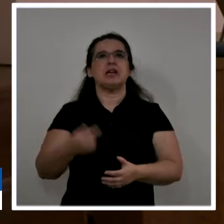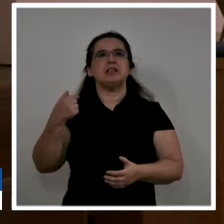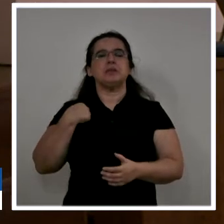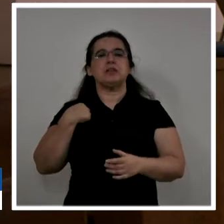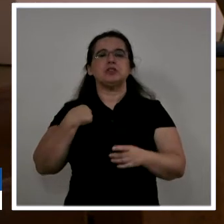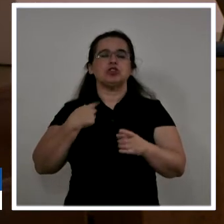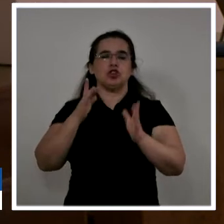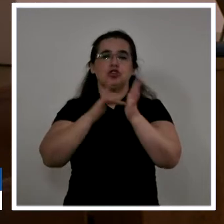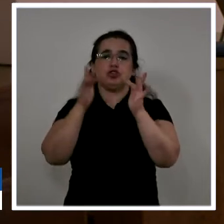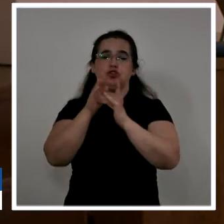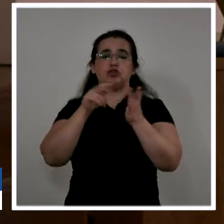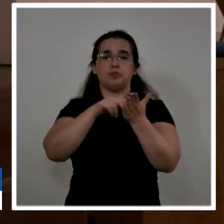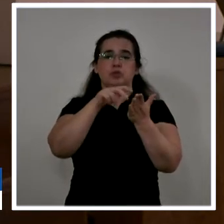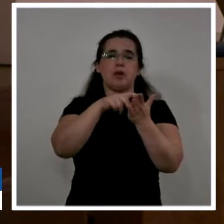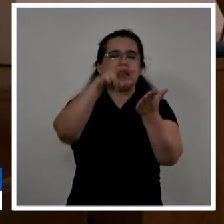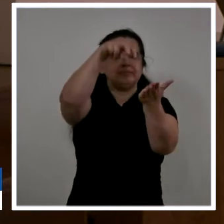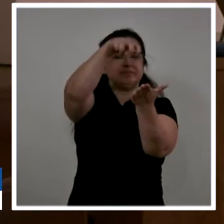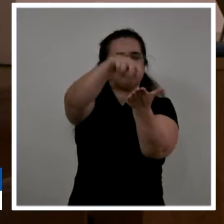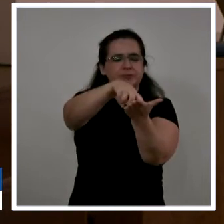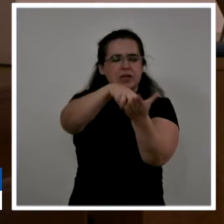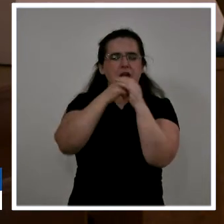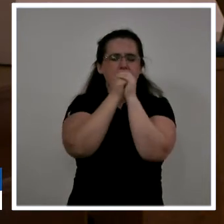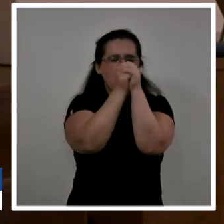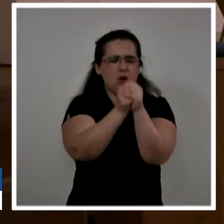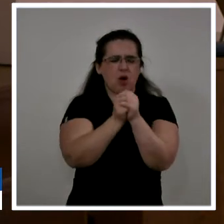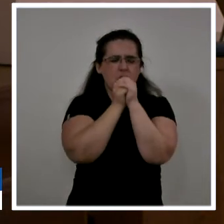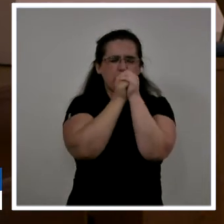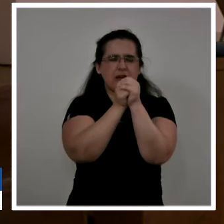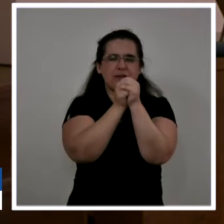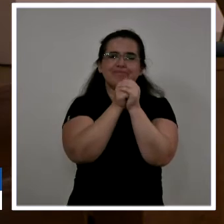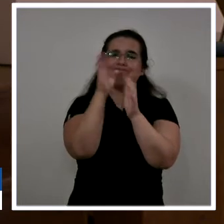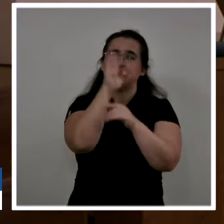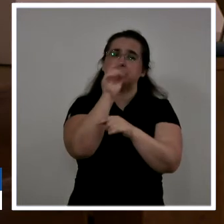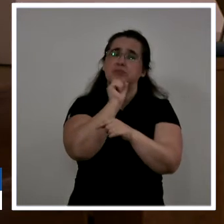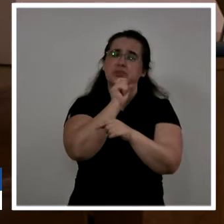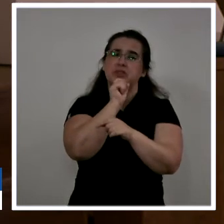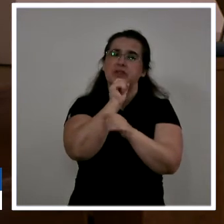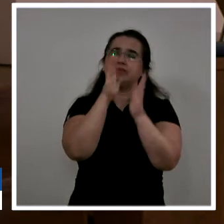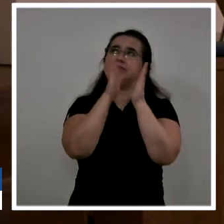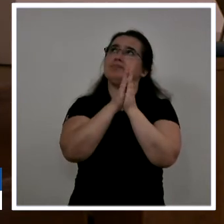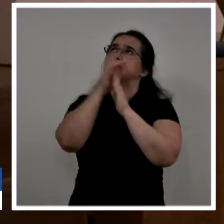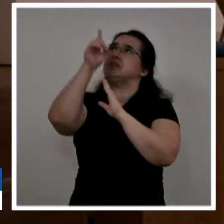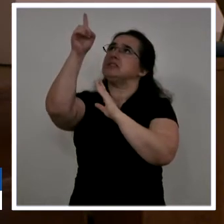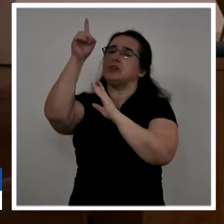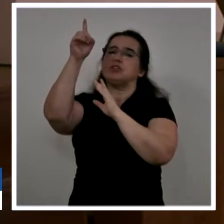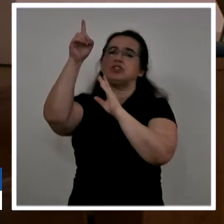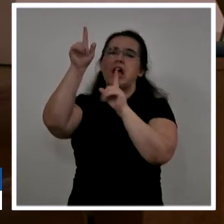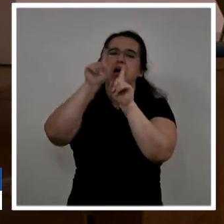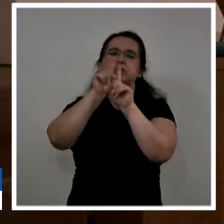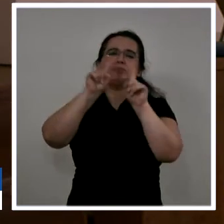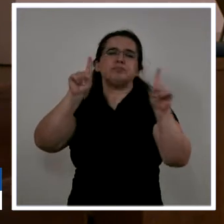pouco mais adiante, prostrou-se em terra e orava para que, se fosse possível, fosse afastada dele aquela